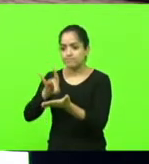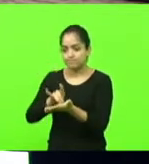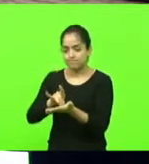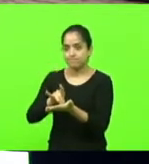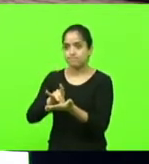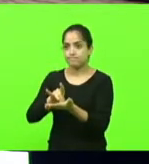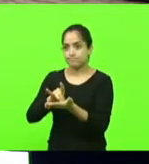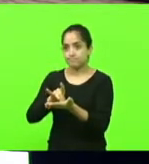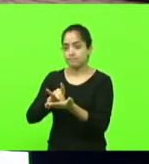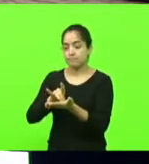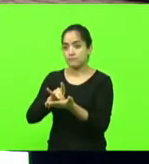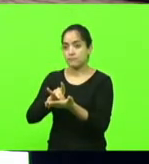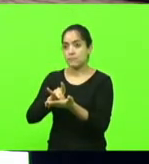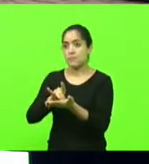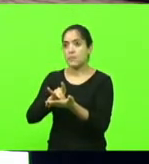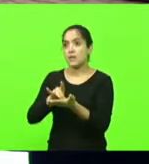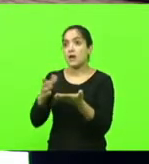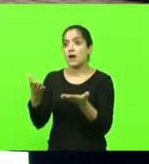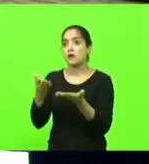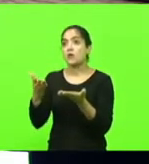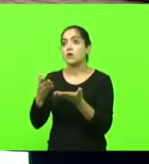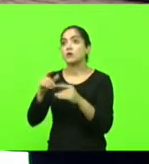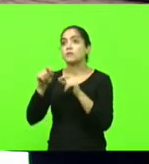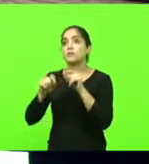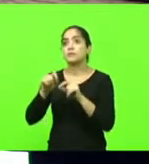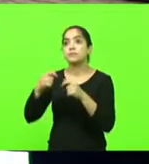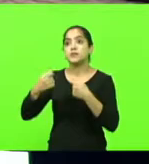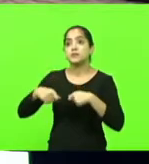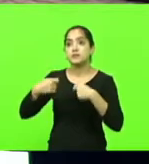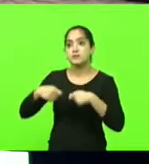né, o que deve ser regulamentado deve ser a forma que